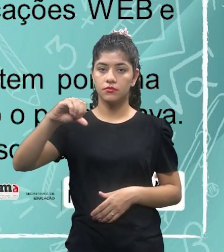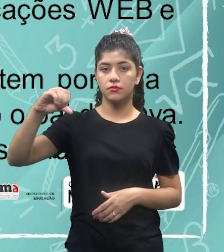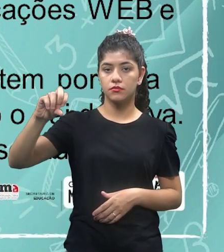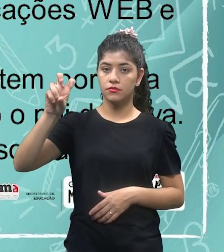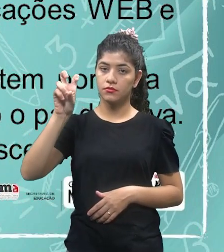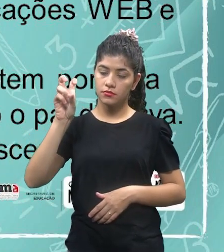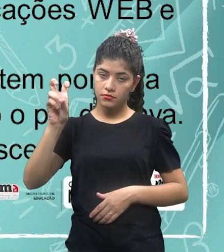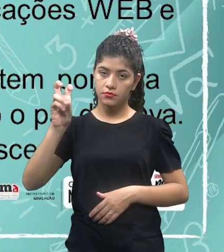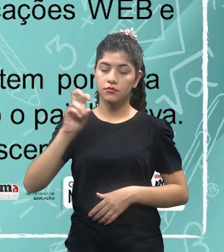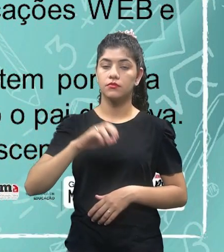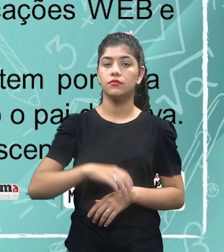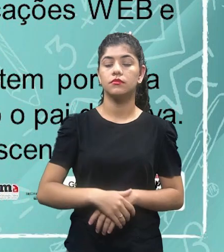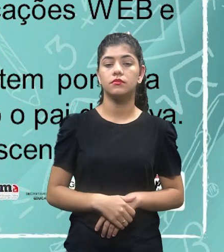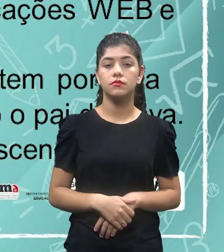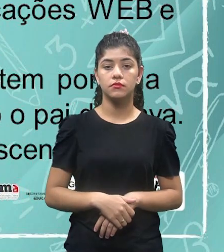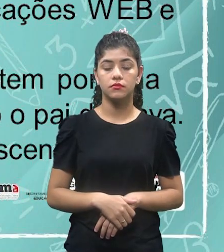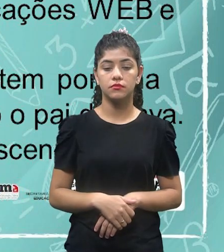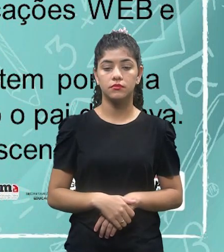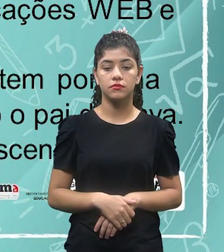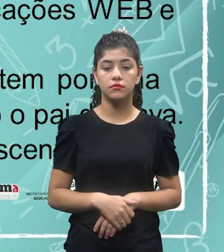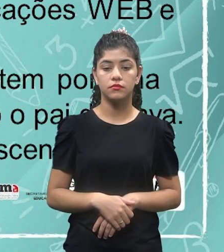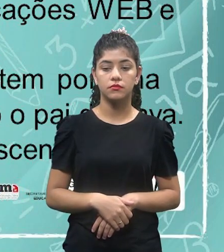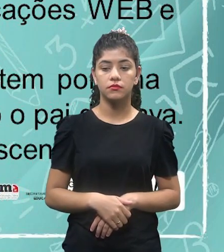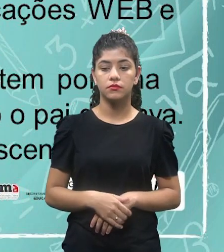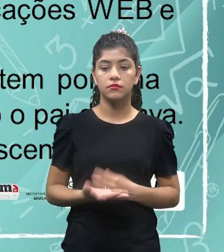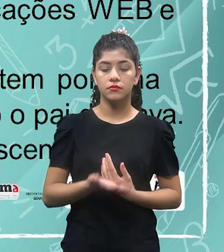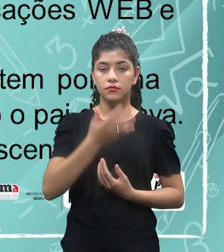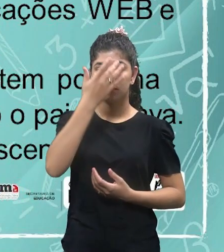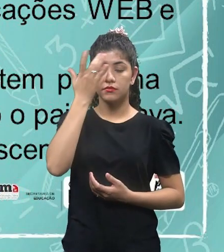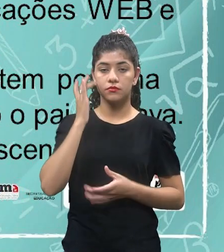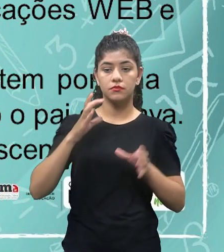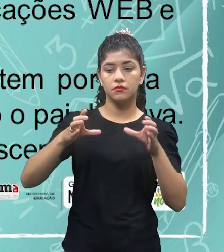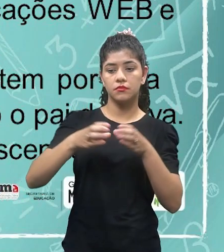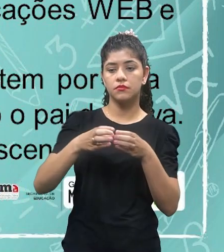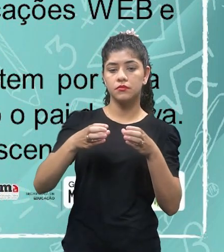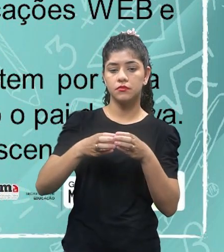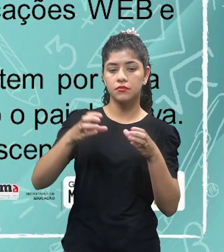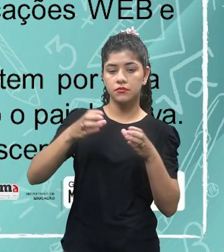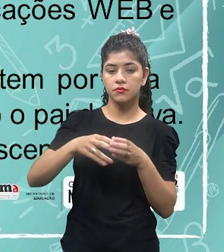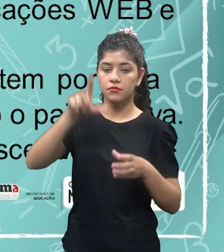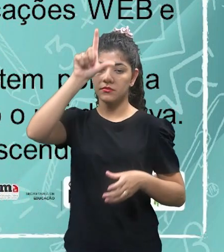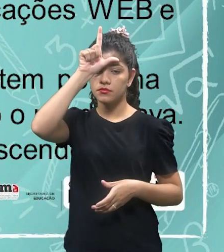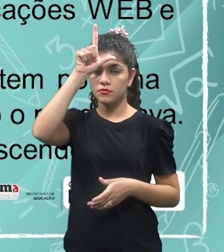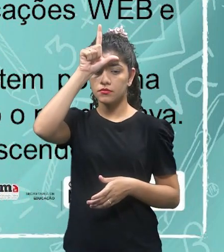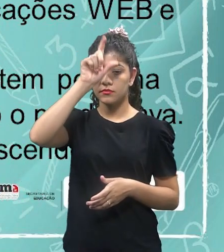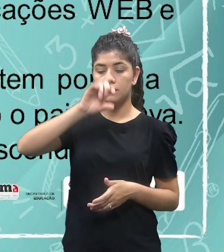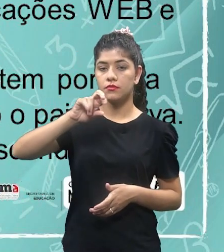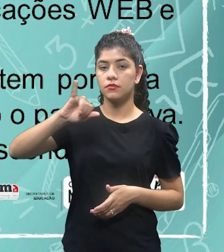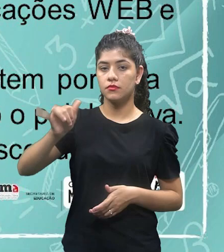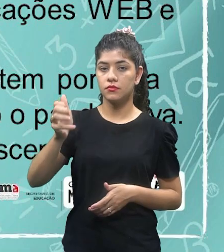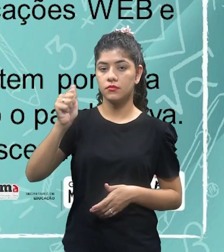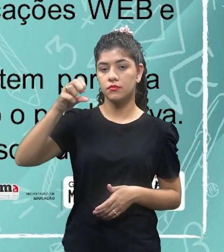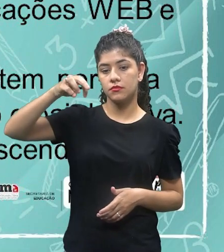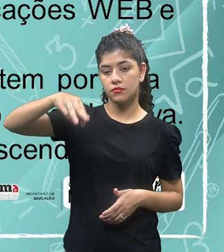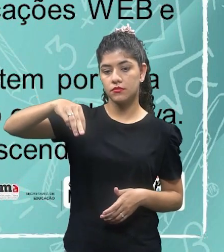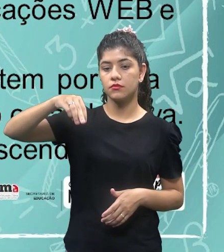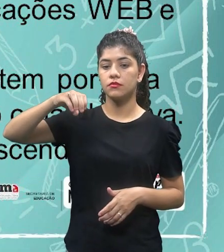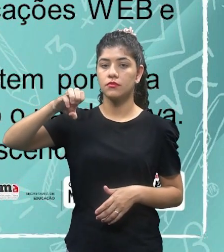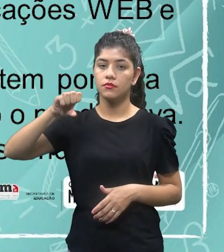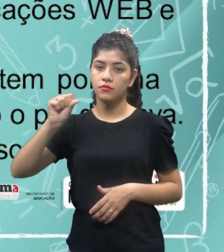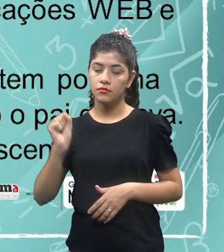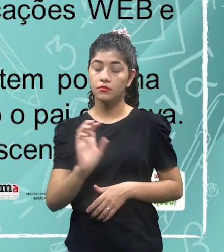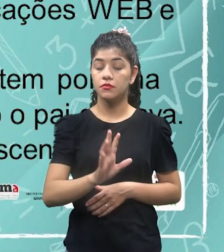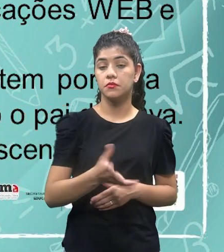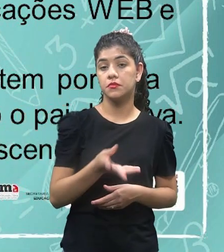Sun Microsystems por uma equipe chefiada por Jamie Gosling, conhecida como o pai